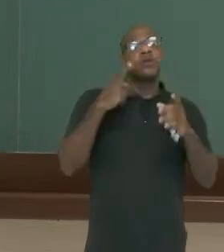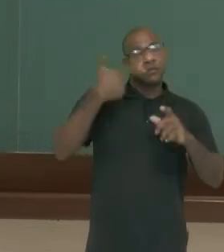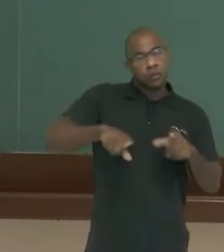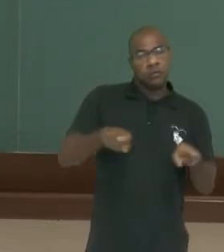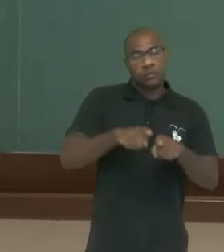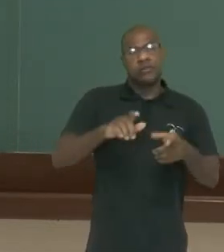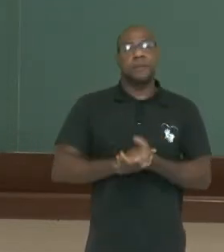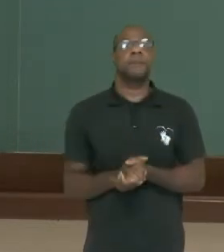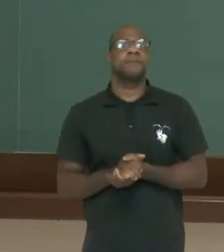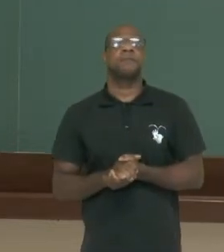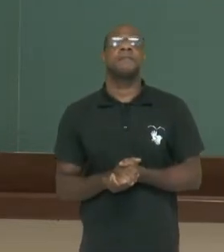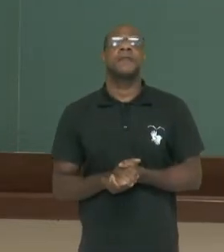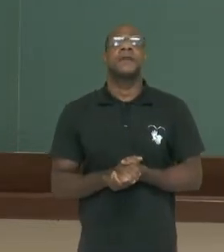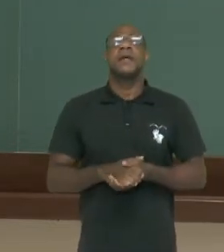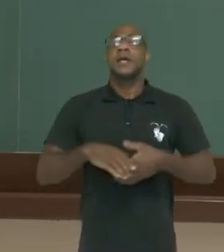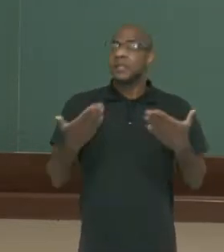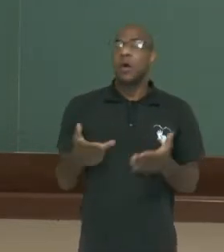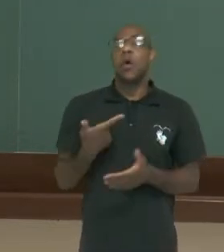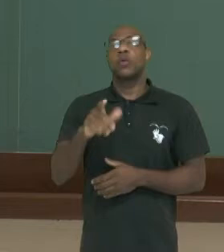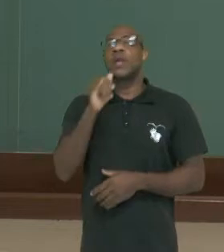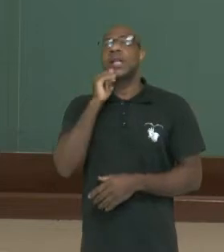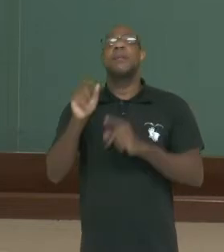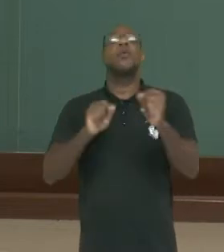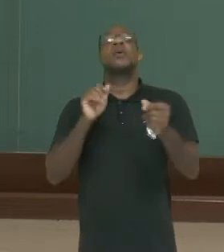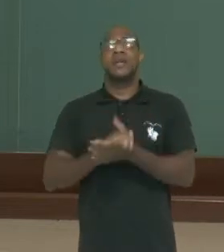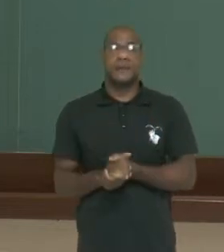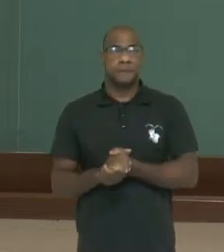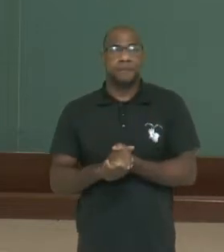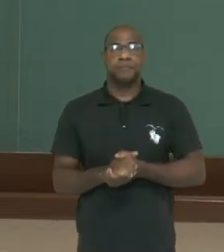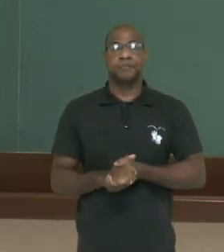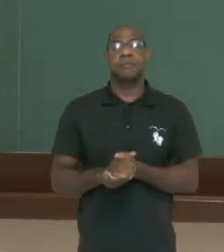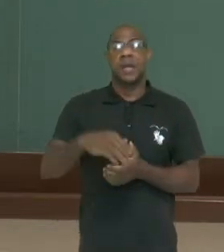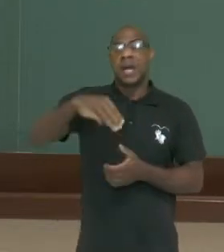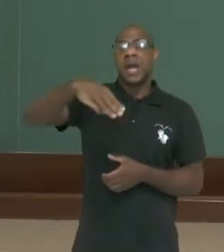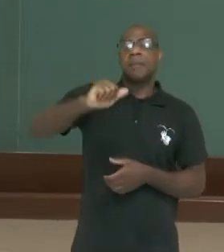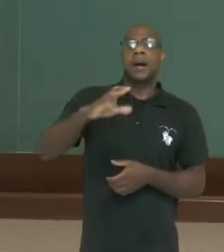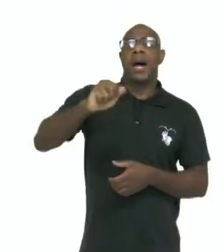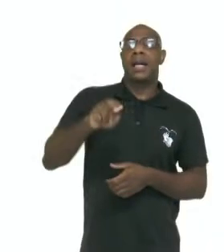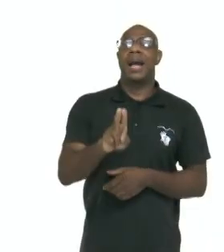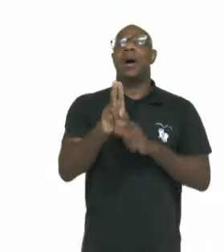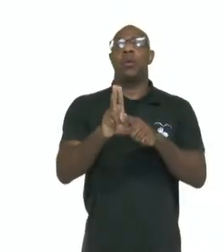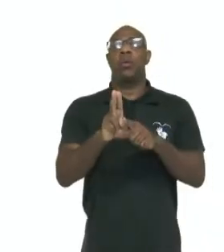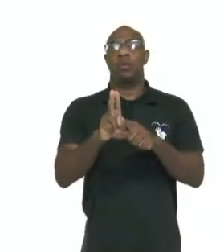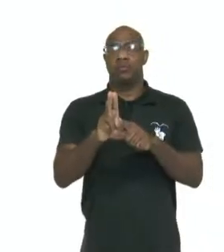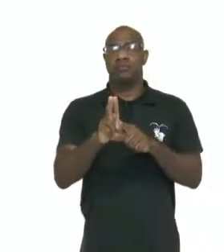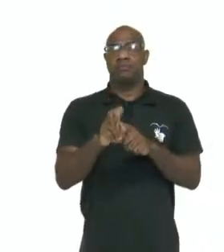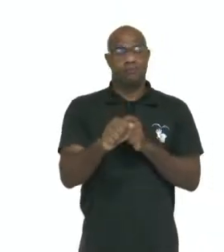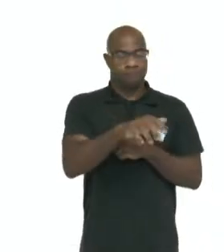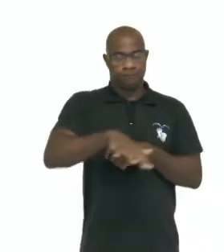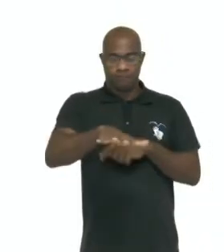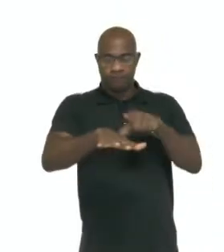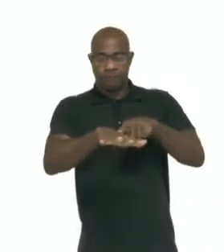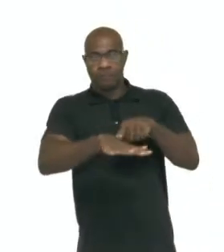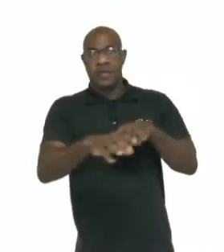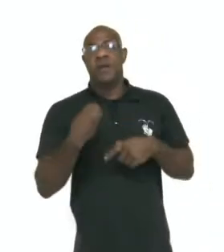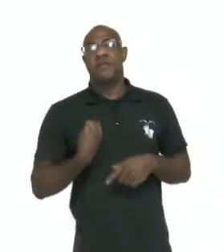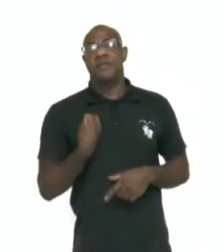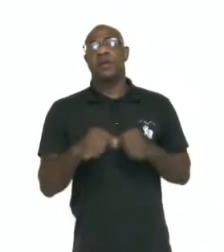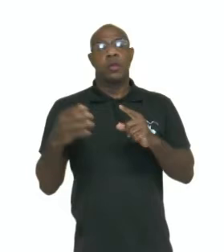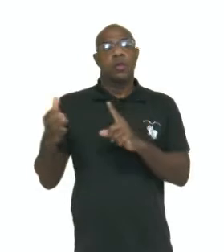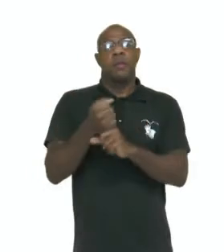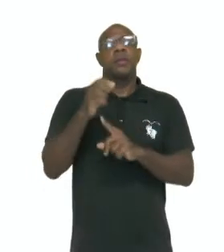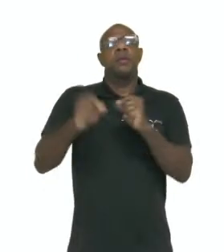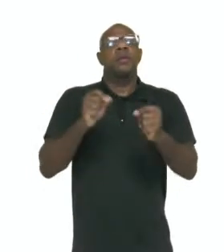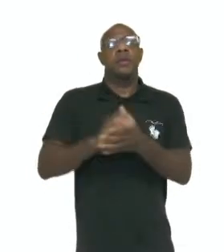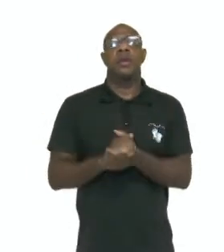dos anos 2000. Outro exemplo de território que nós podemos destacar é Macau. Macau viveu sob o domínio